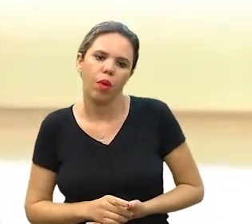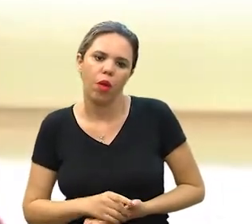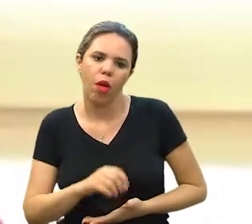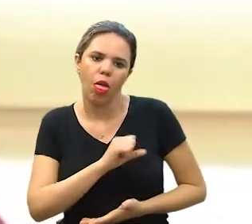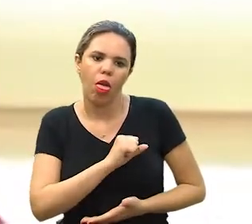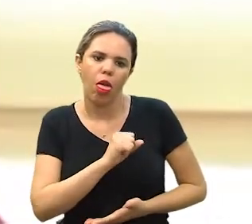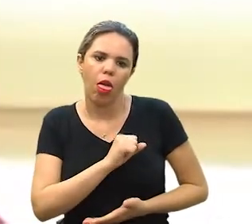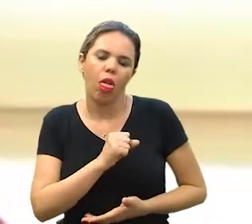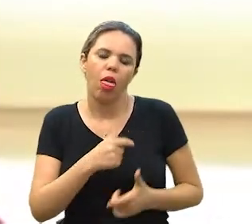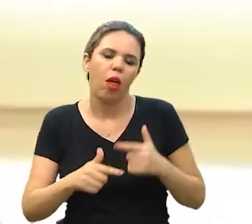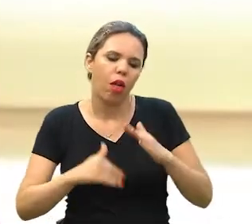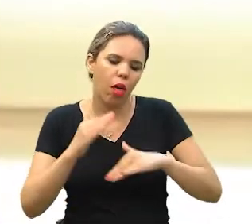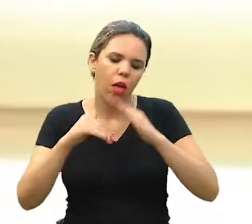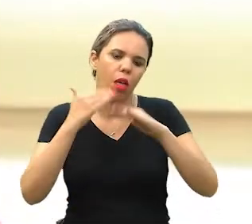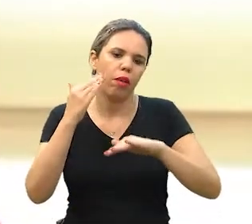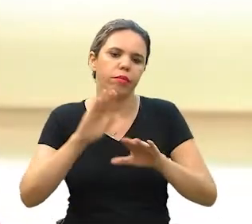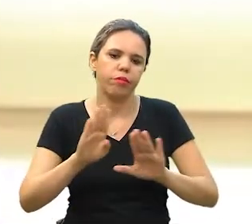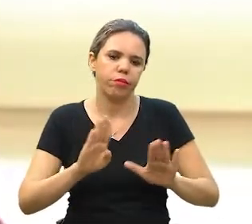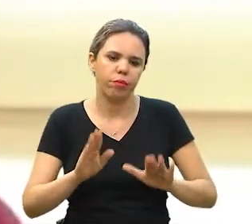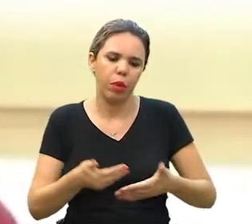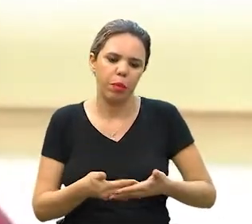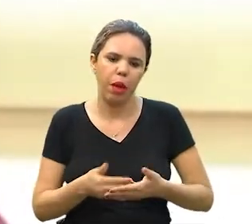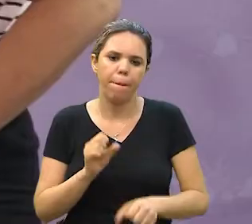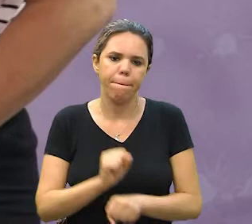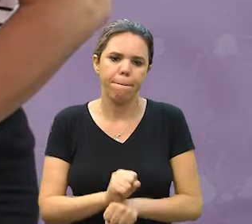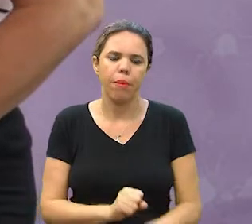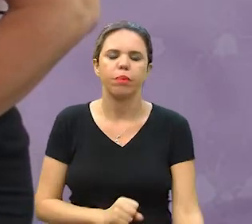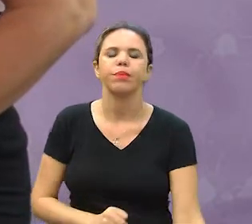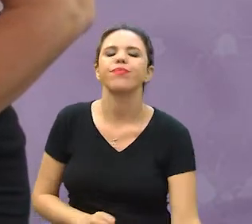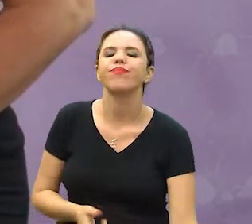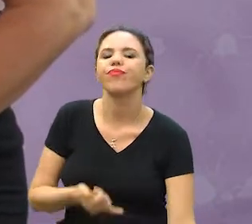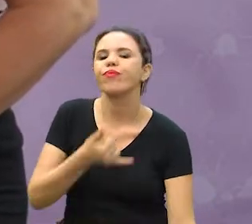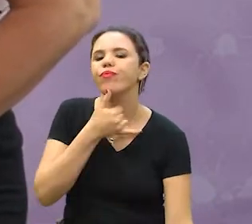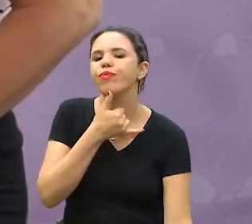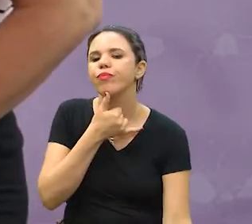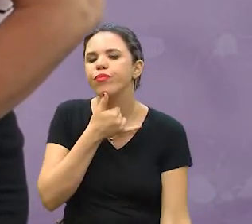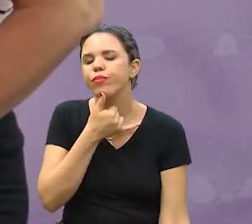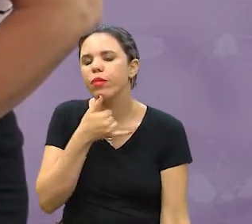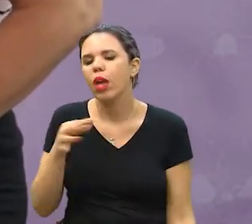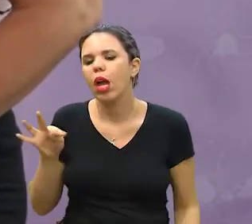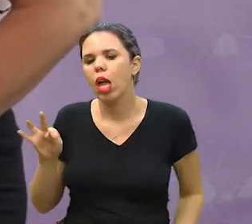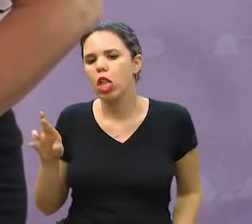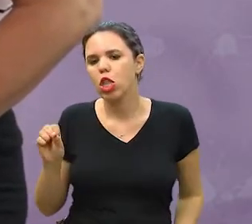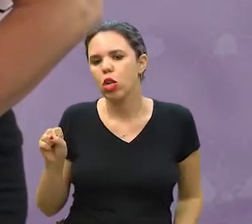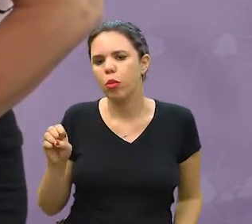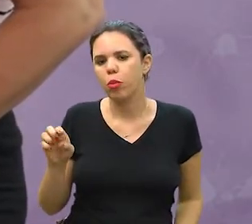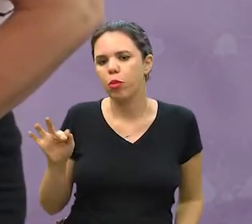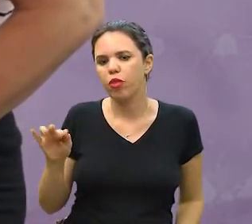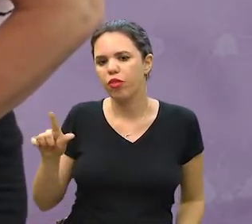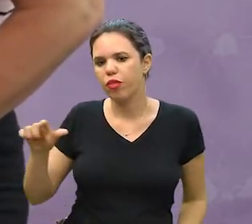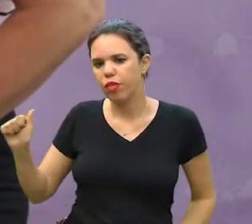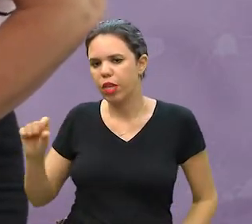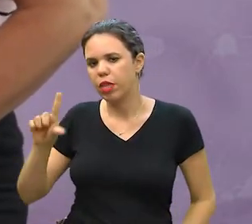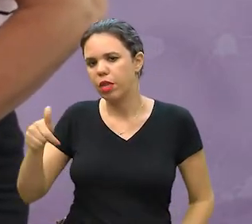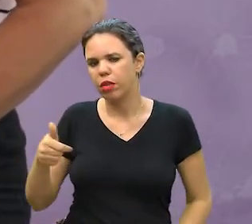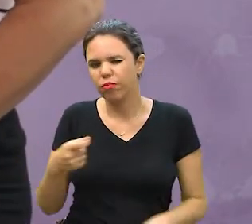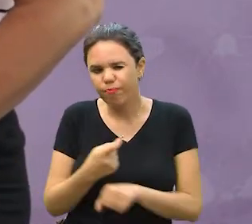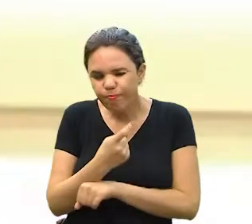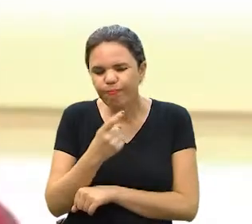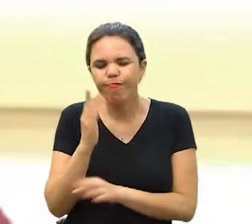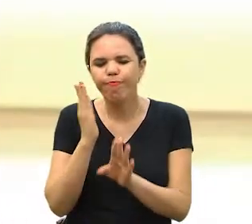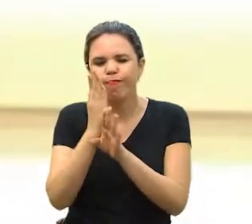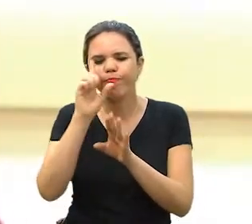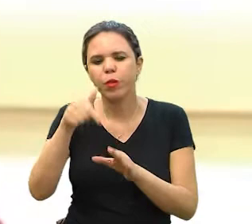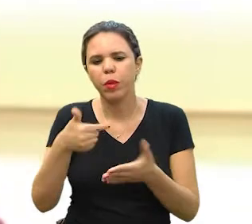uma parada de desenvolvimento do bebê. E doutora, infelizmente a trombofilia às vezes só descobre quando perde o